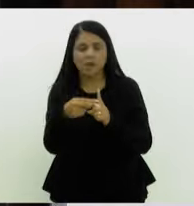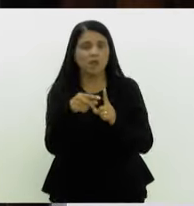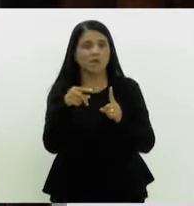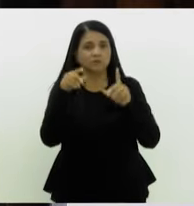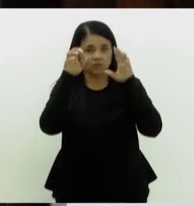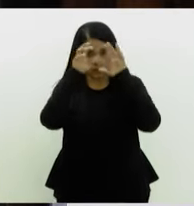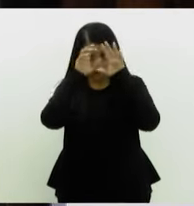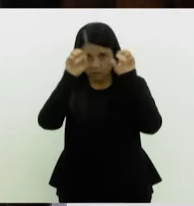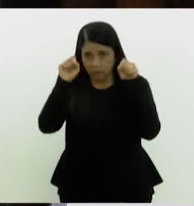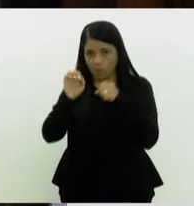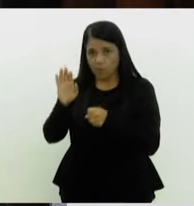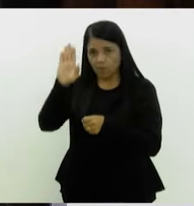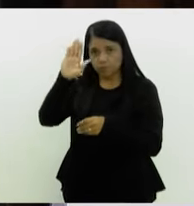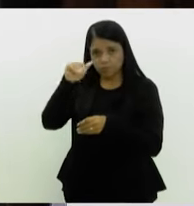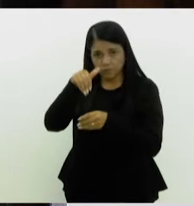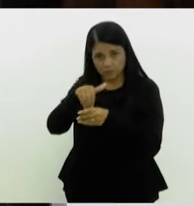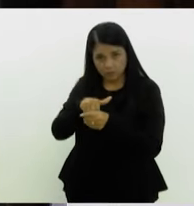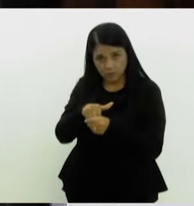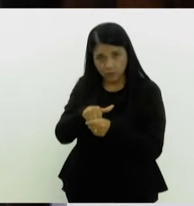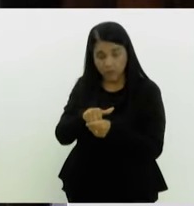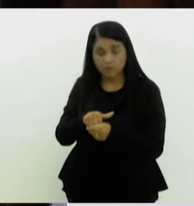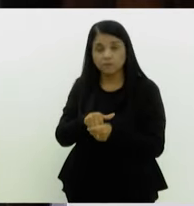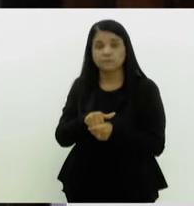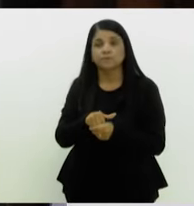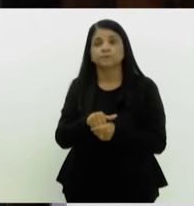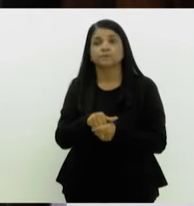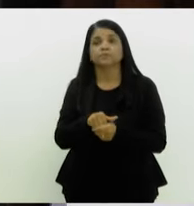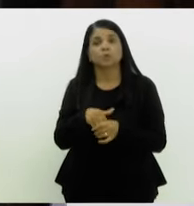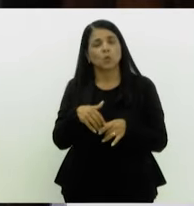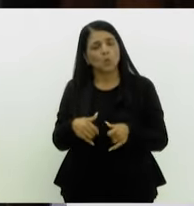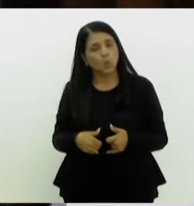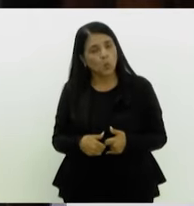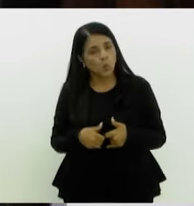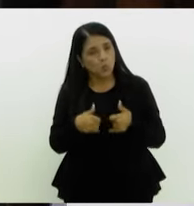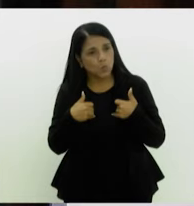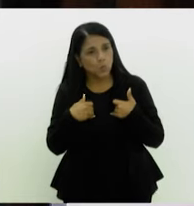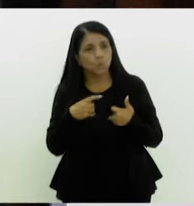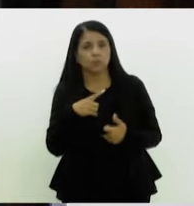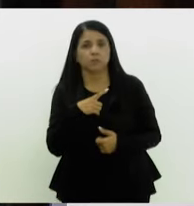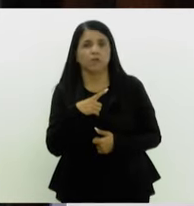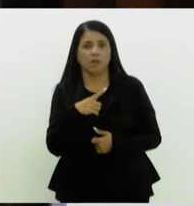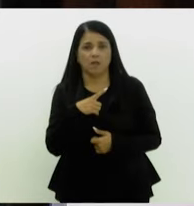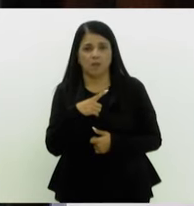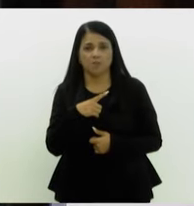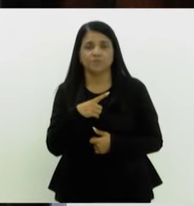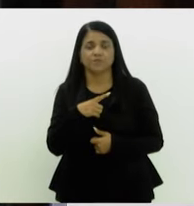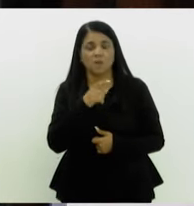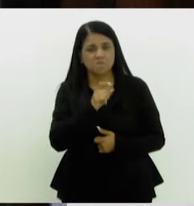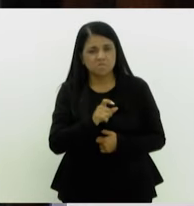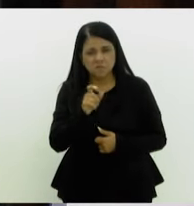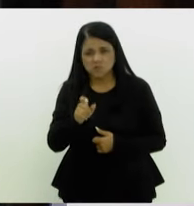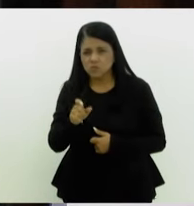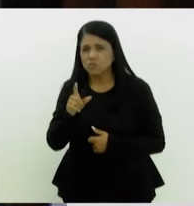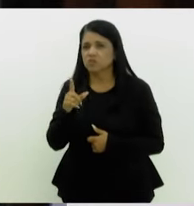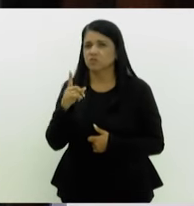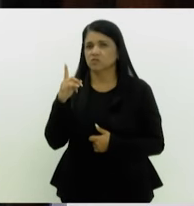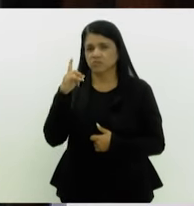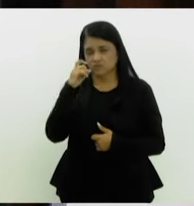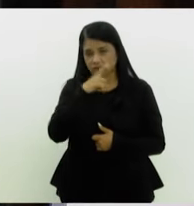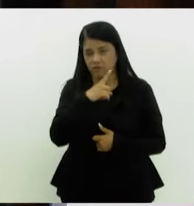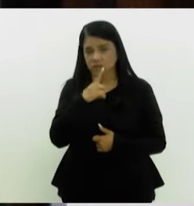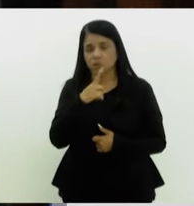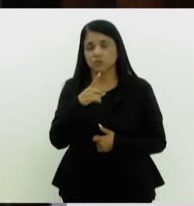Eleitoral e eu quero dizer para vocês do orgulho muita gente acha duro derrubada de chapa ministra